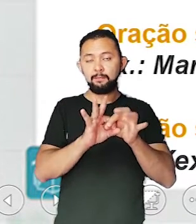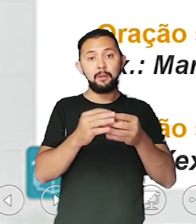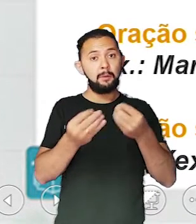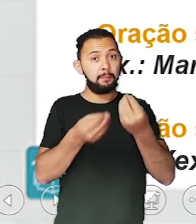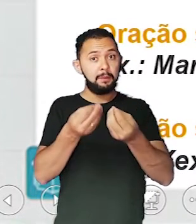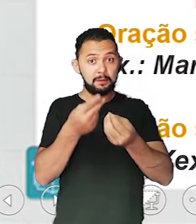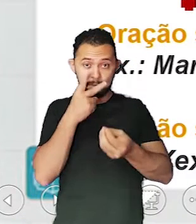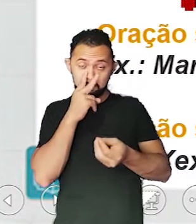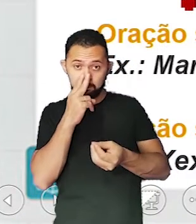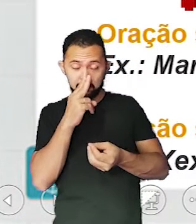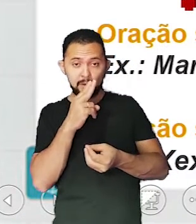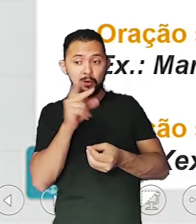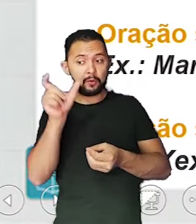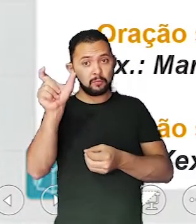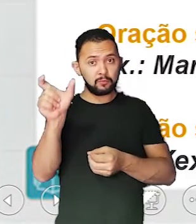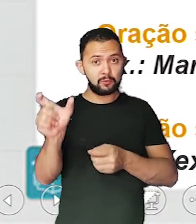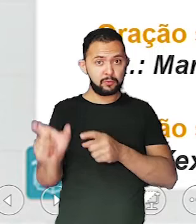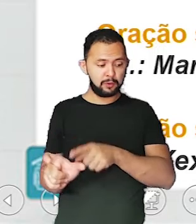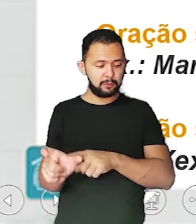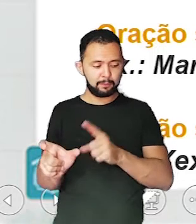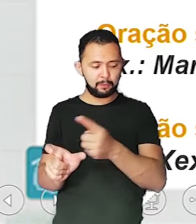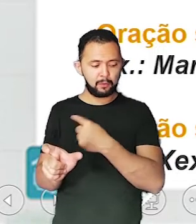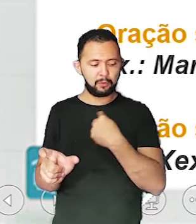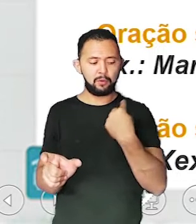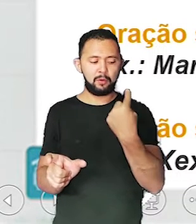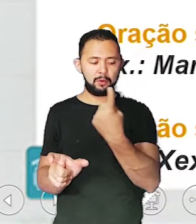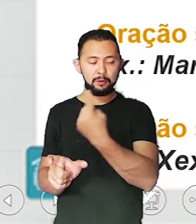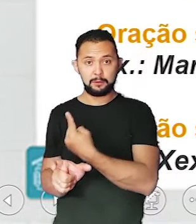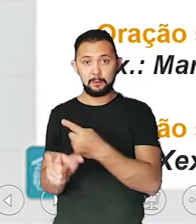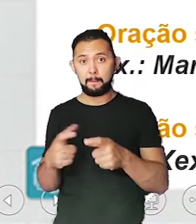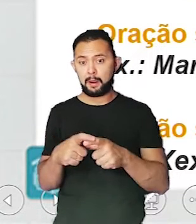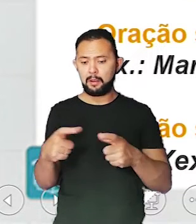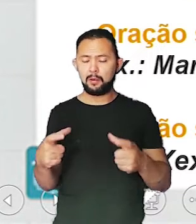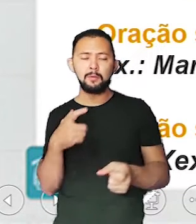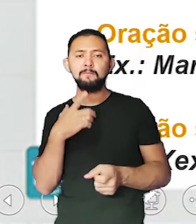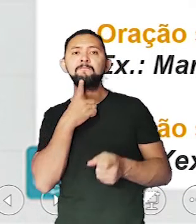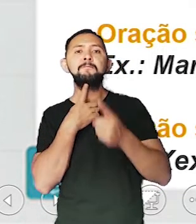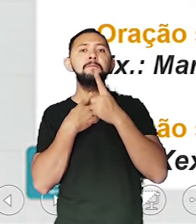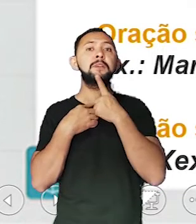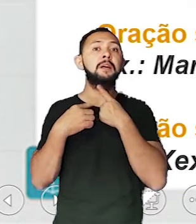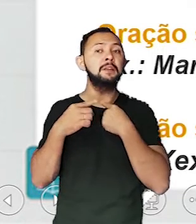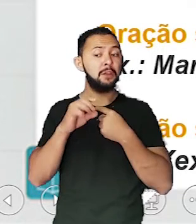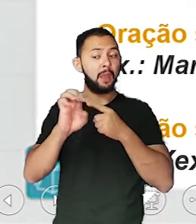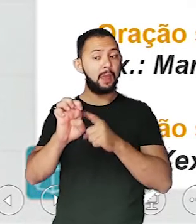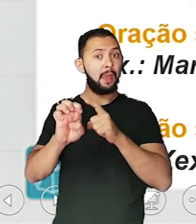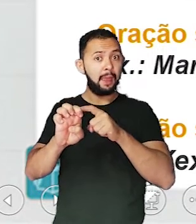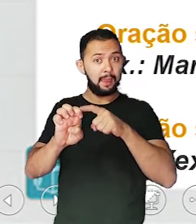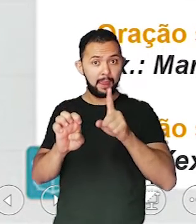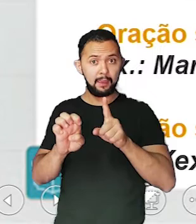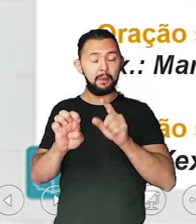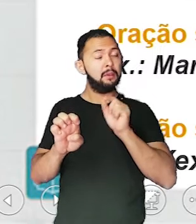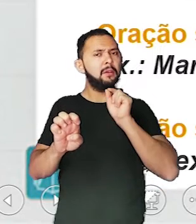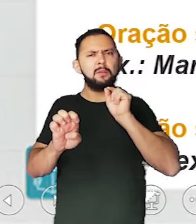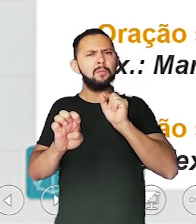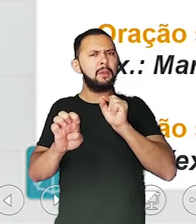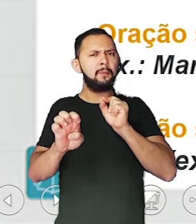nós temos aqui ó, o sujeito, certo? Já aparece aqui o sujeito. Nosso maior desejo é, certo? E aí, qual é o